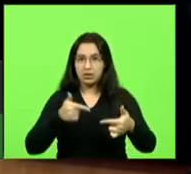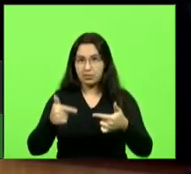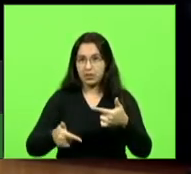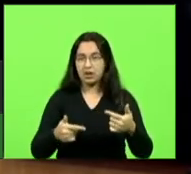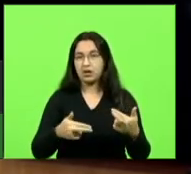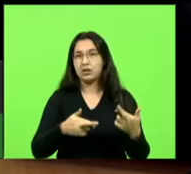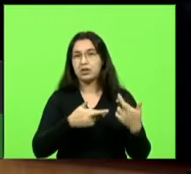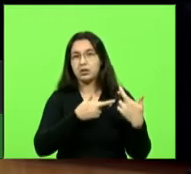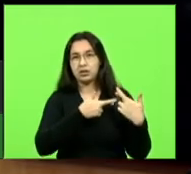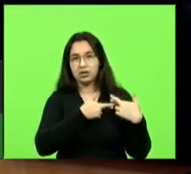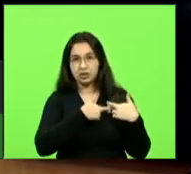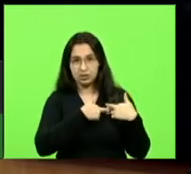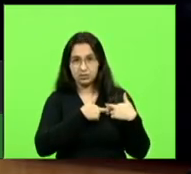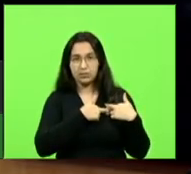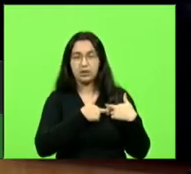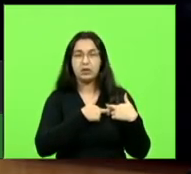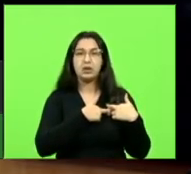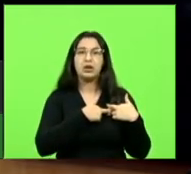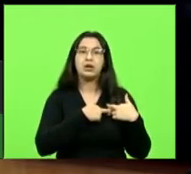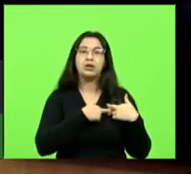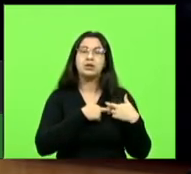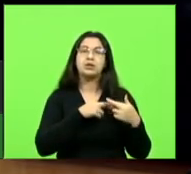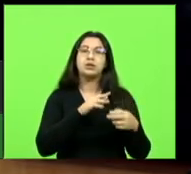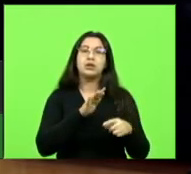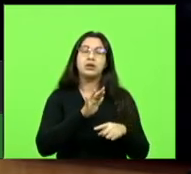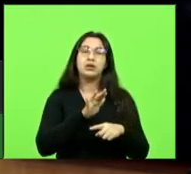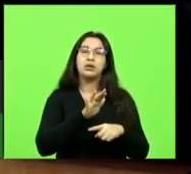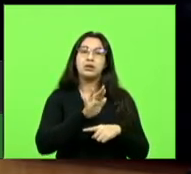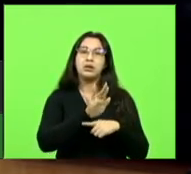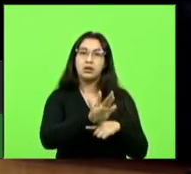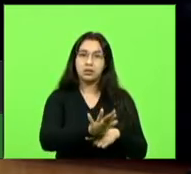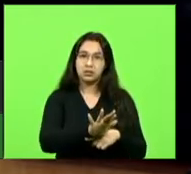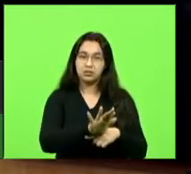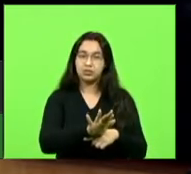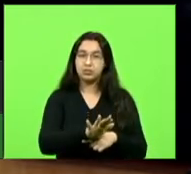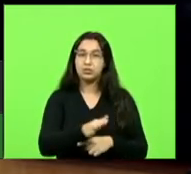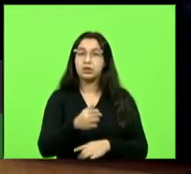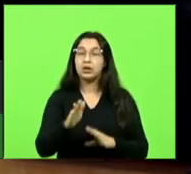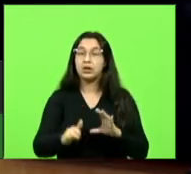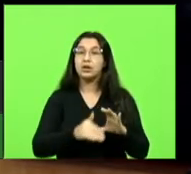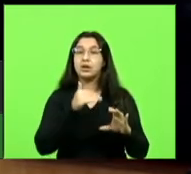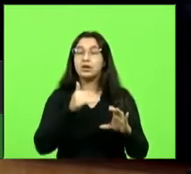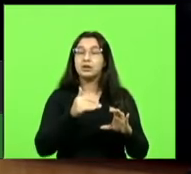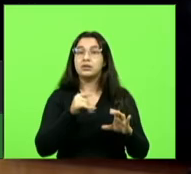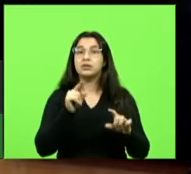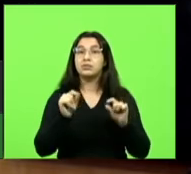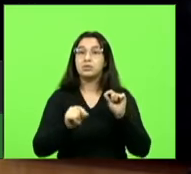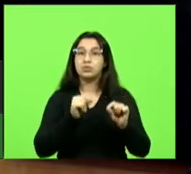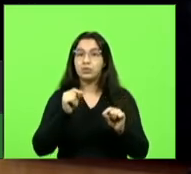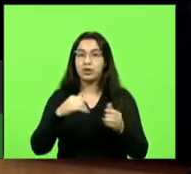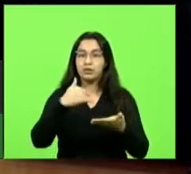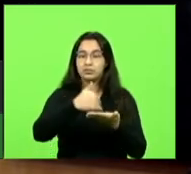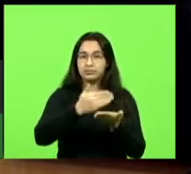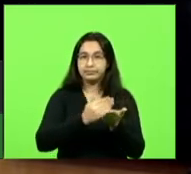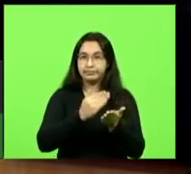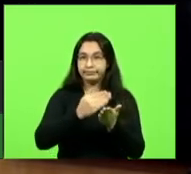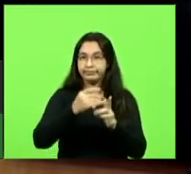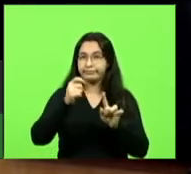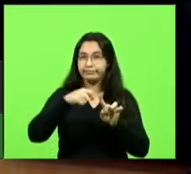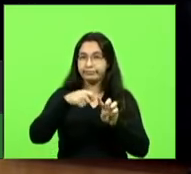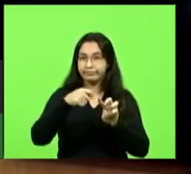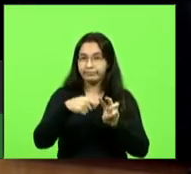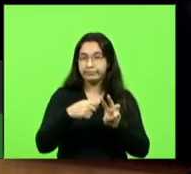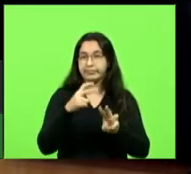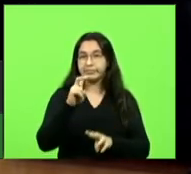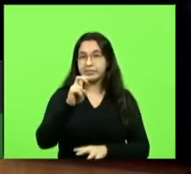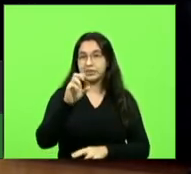demais condições estabelecidas nesta medida provisória, receberá também parcelas de